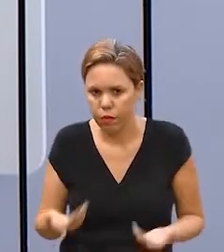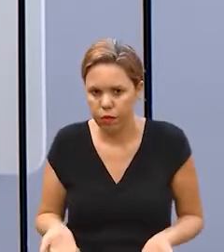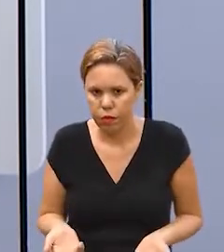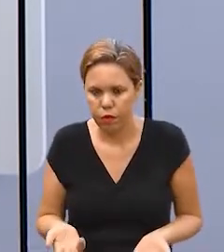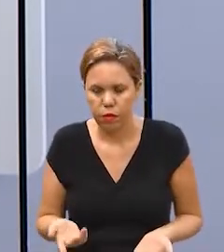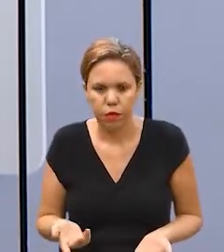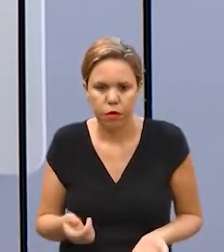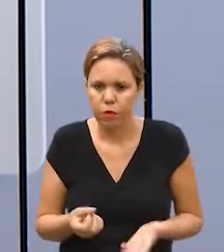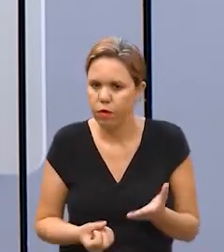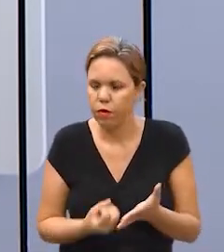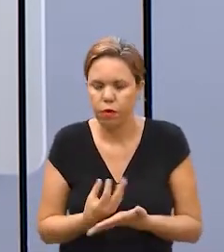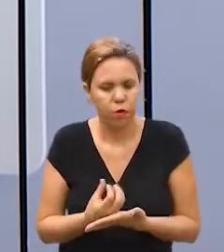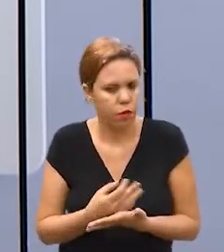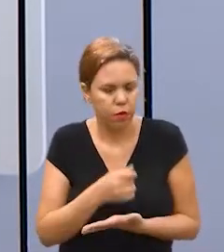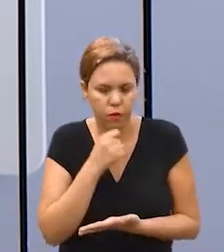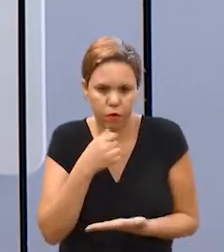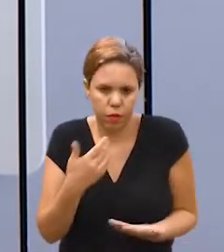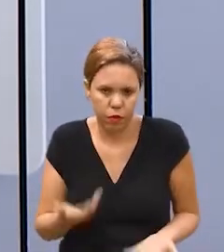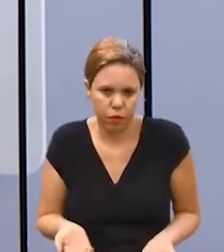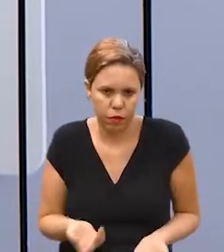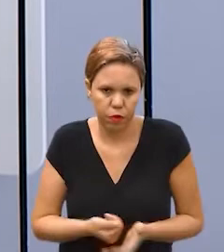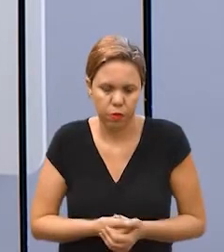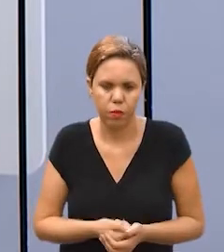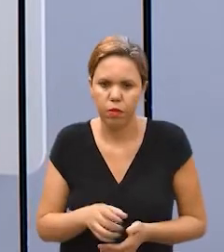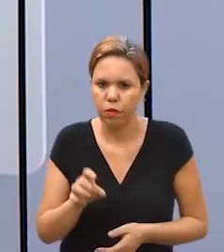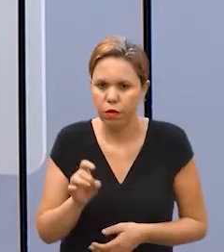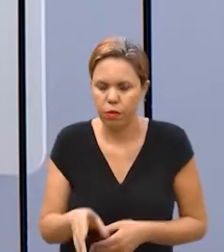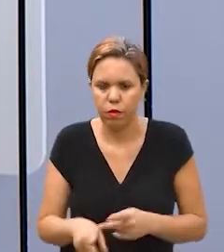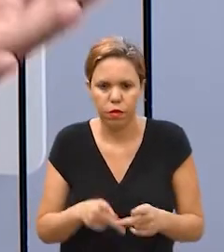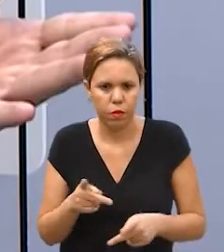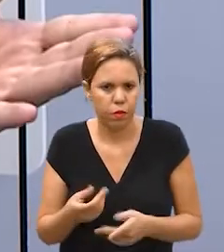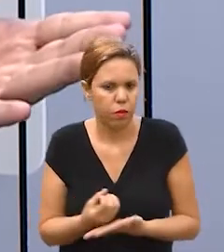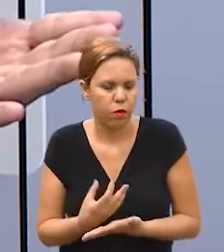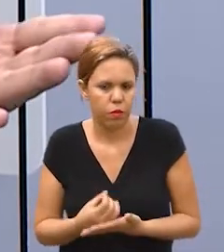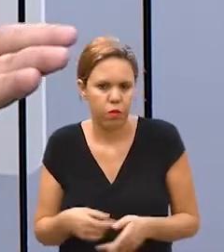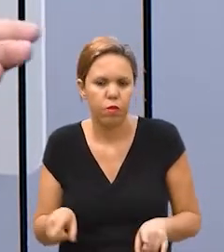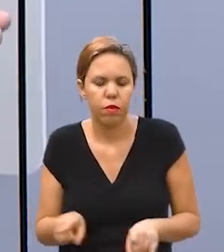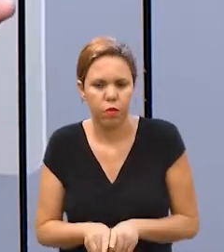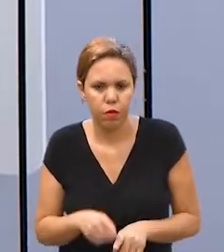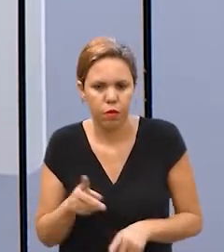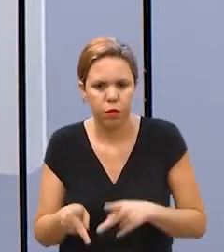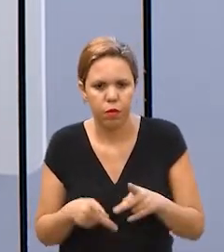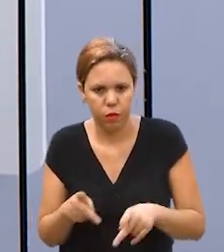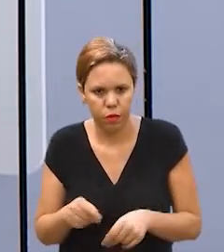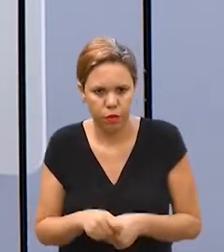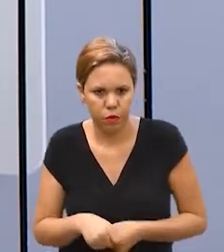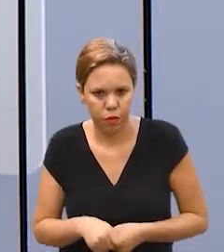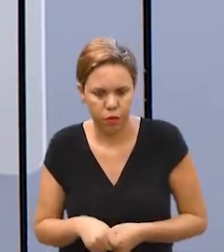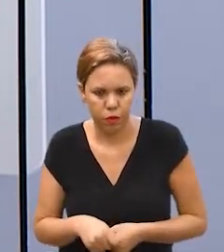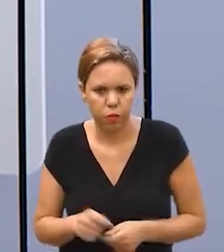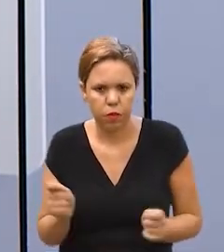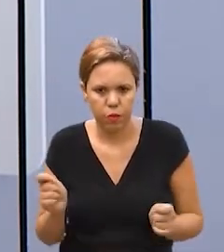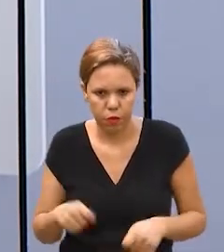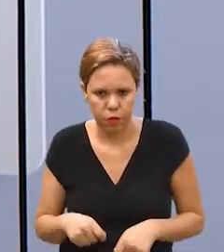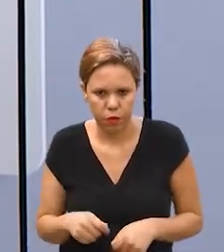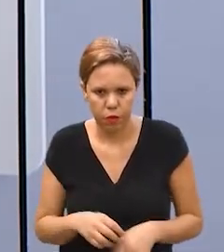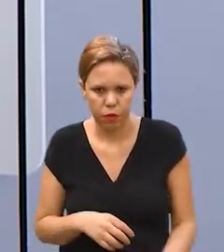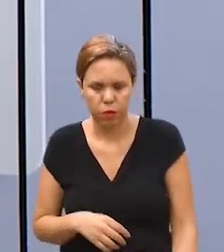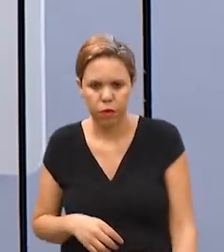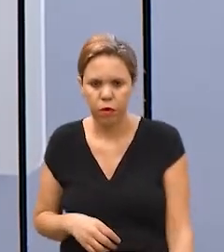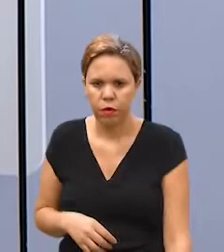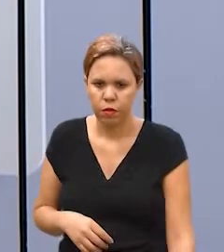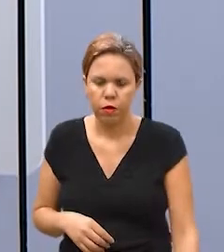ainda que não foram alfabetizadas. E não só as que não foram alfabetizadas, como aquelas que foram, mas que